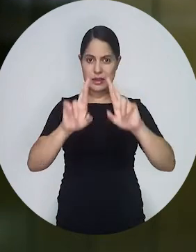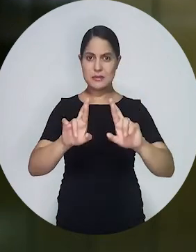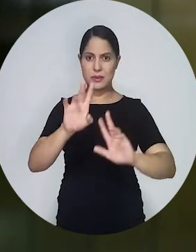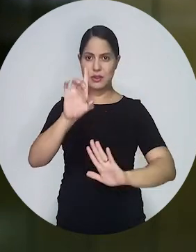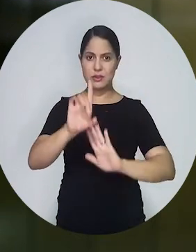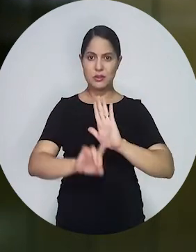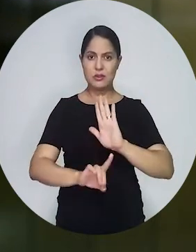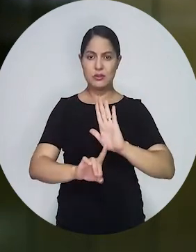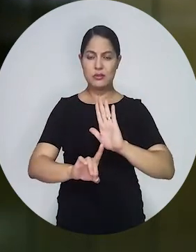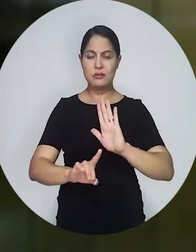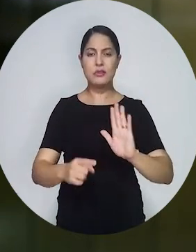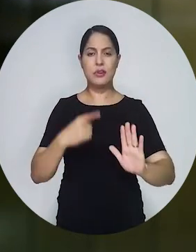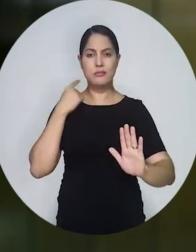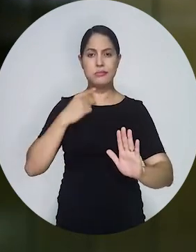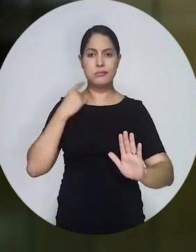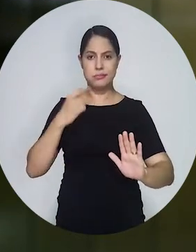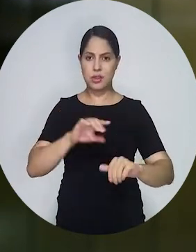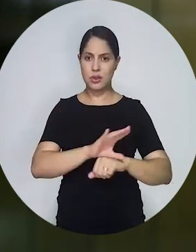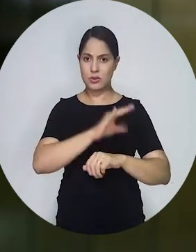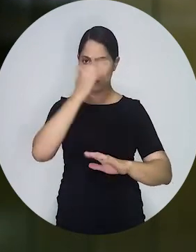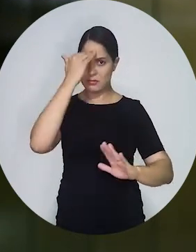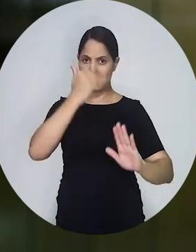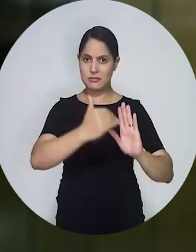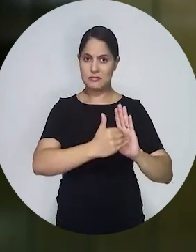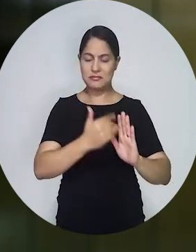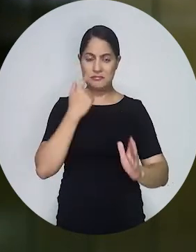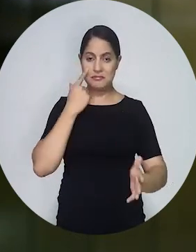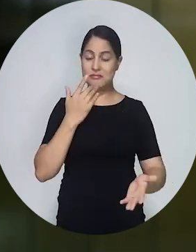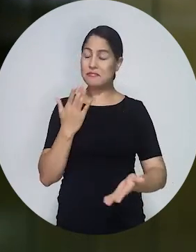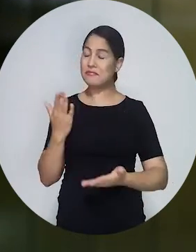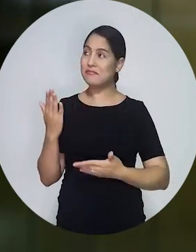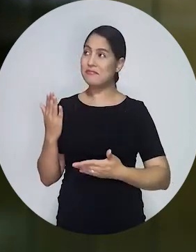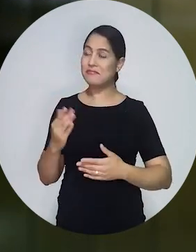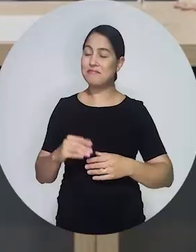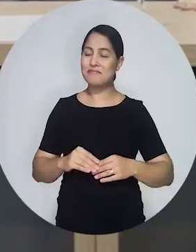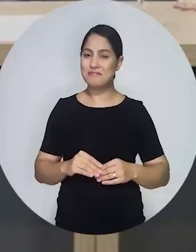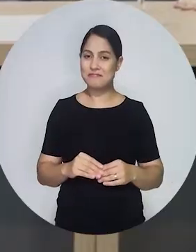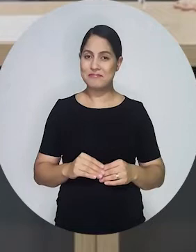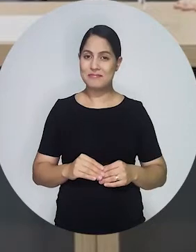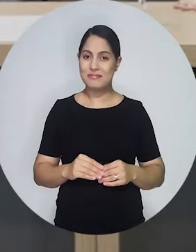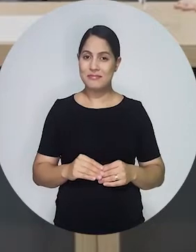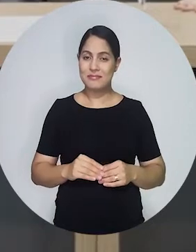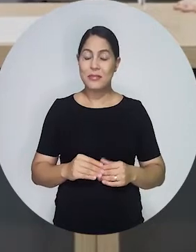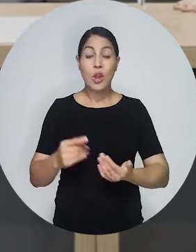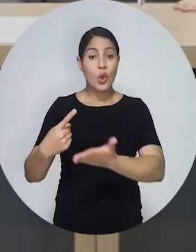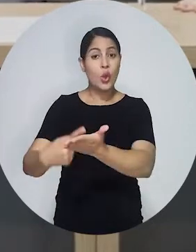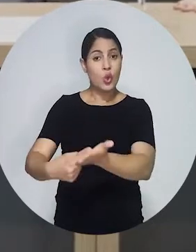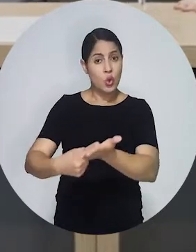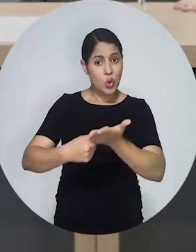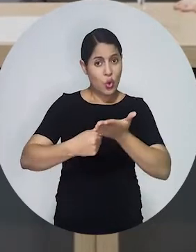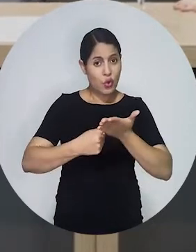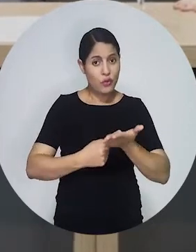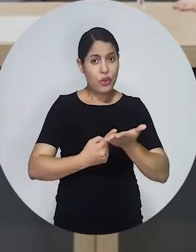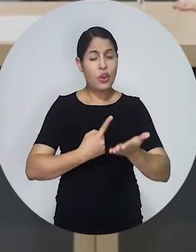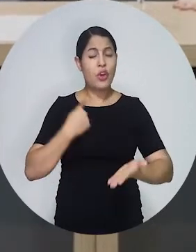com ética e respeito às suas prerrogativas e à Constituição Federal. Fica o convite para que a gente possa